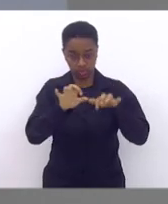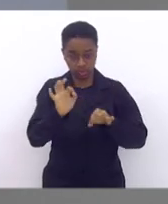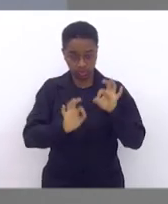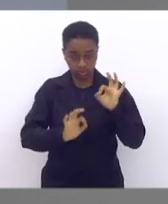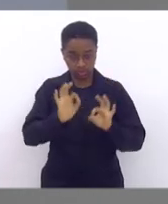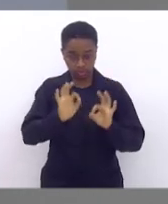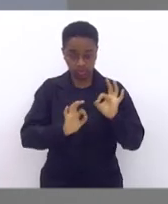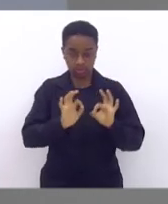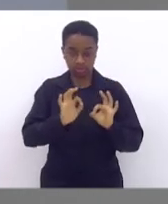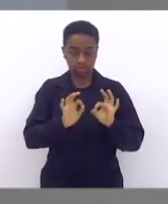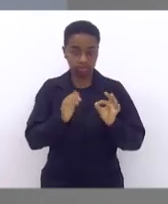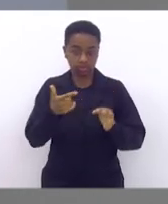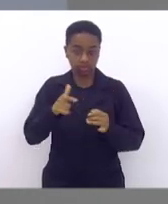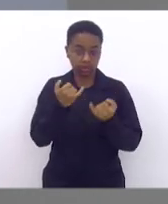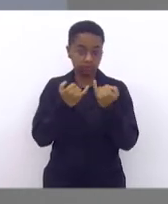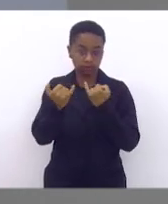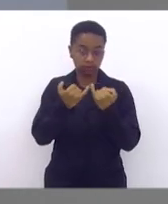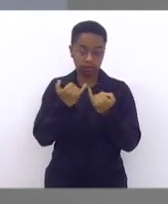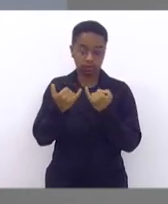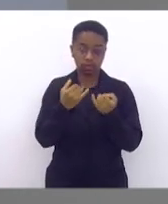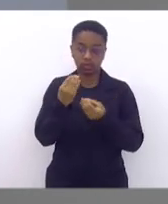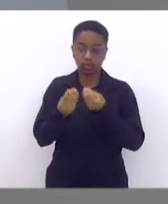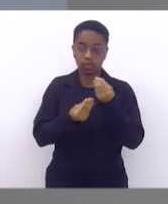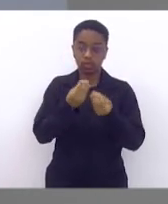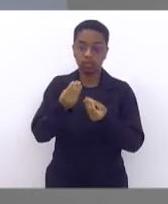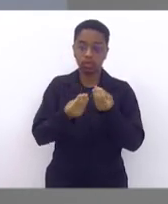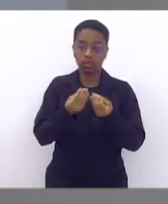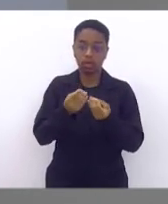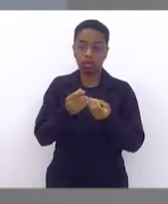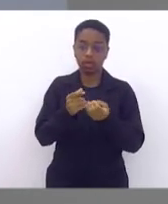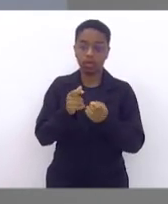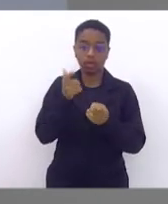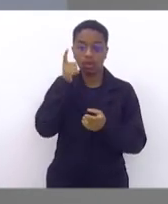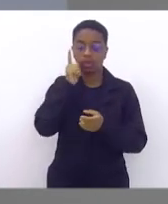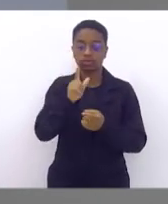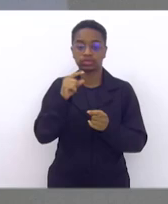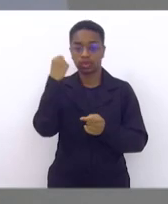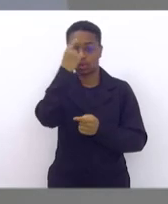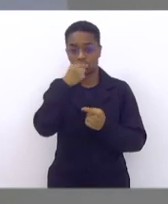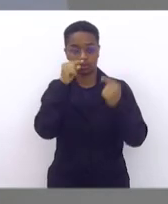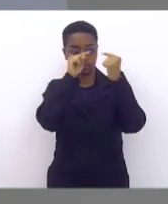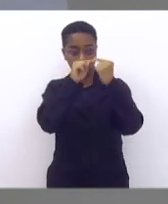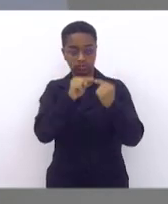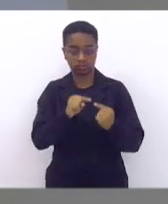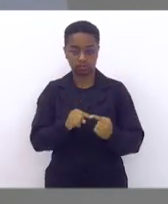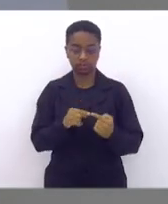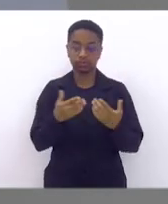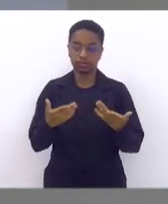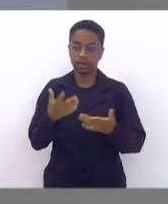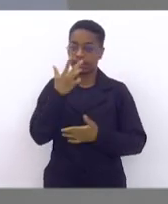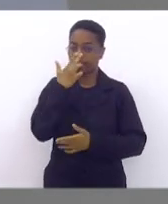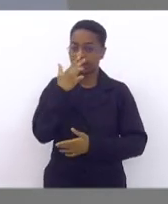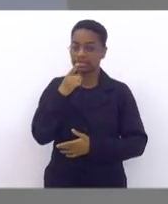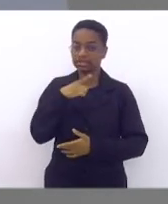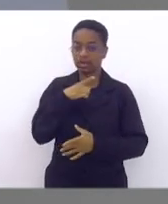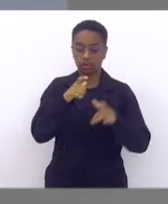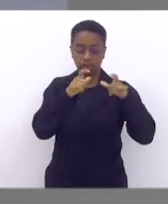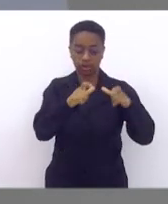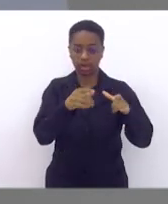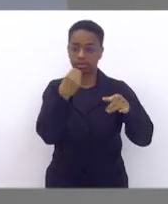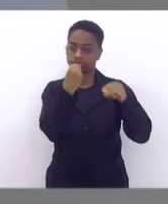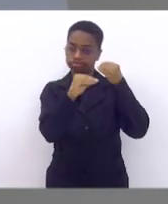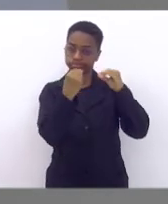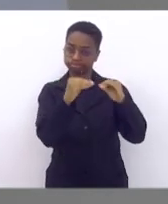nenhuma informação de como é que esse resultado é obtido. Então, é como se você tivesse uma caixa preta onde você coloca